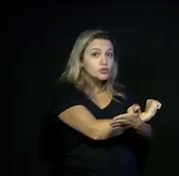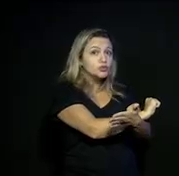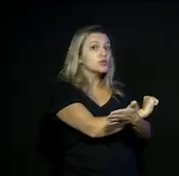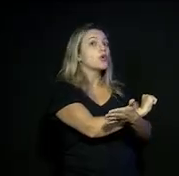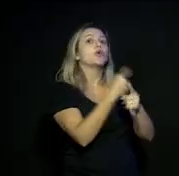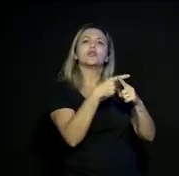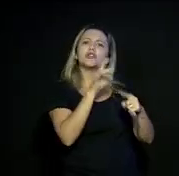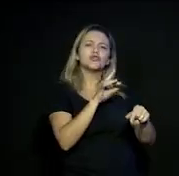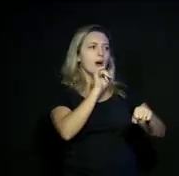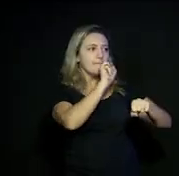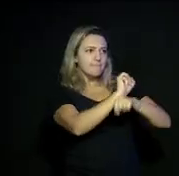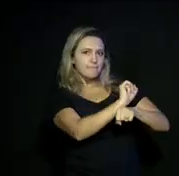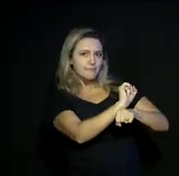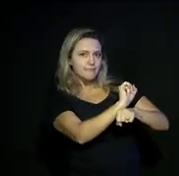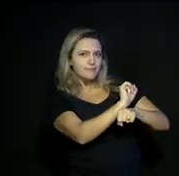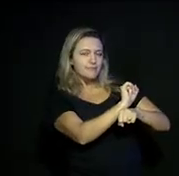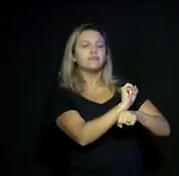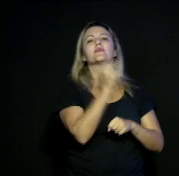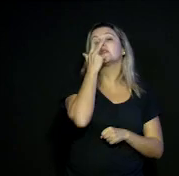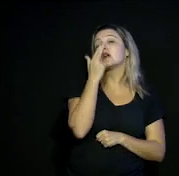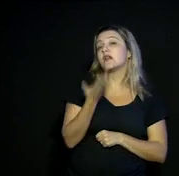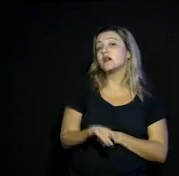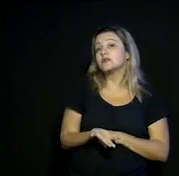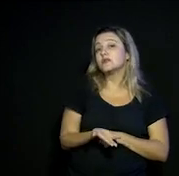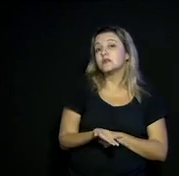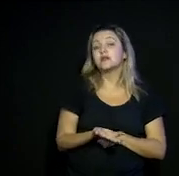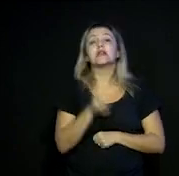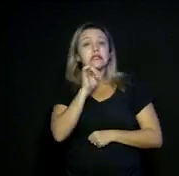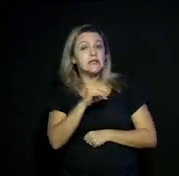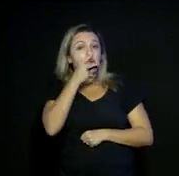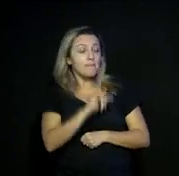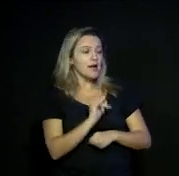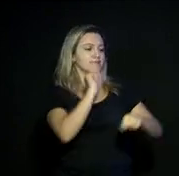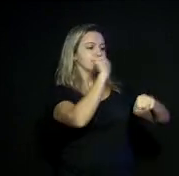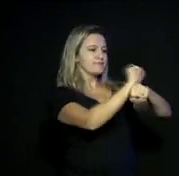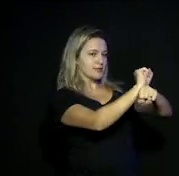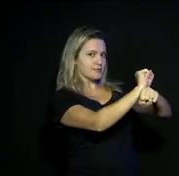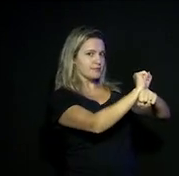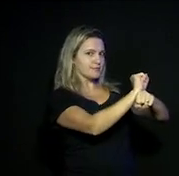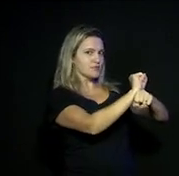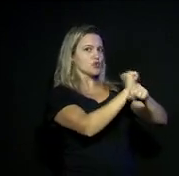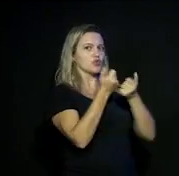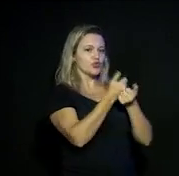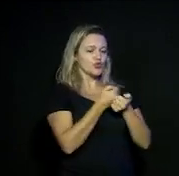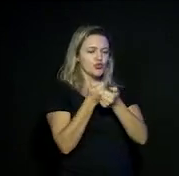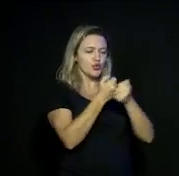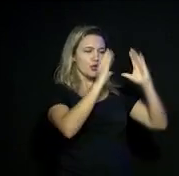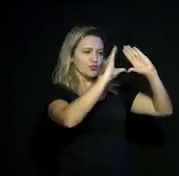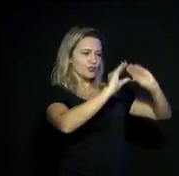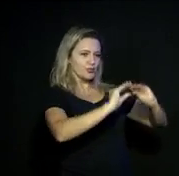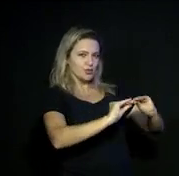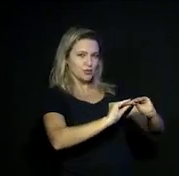O que vocês acham? Quando o pai dá o stop e a tela se apaga, ele é capaz